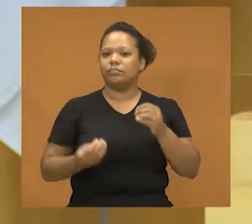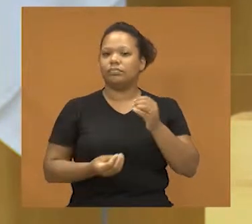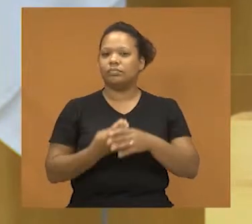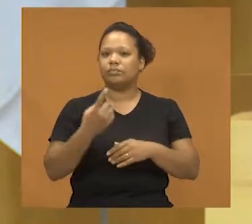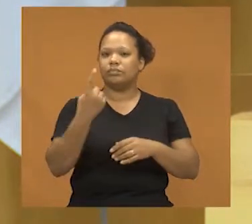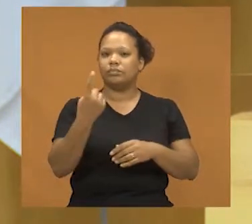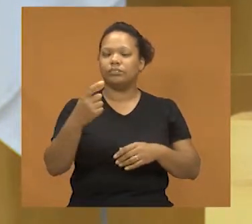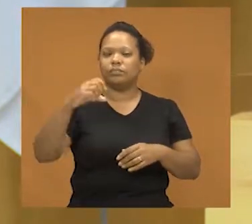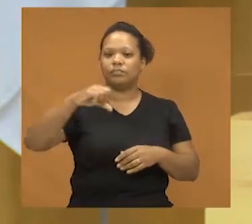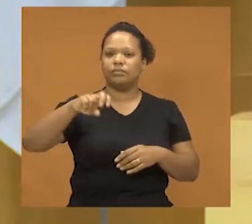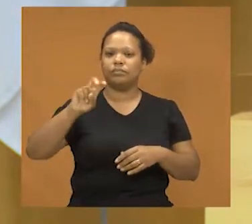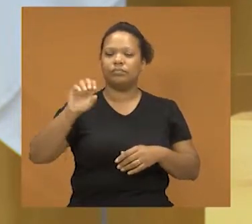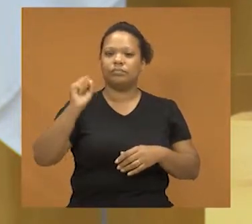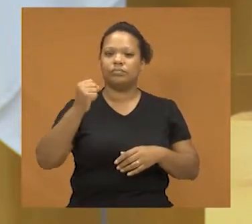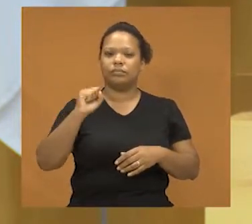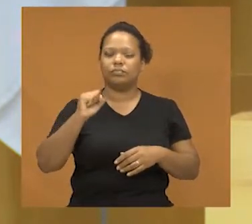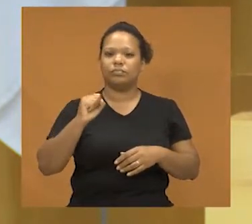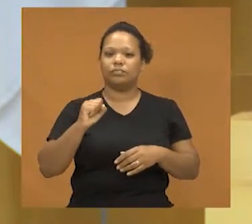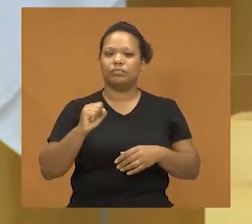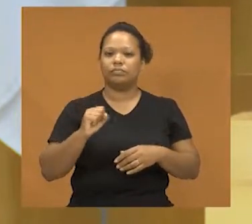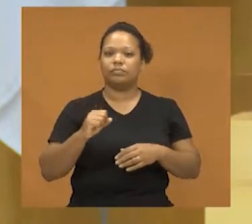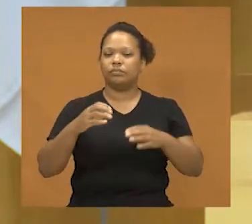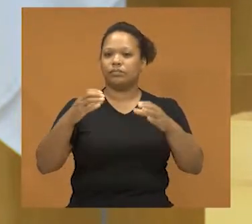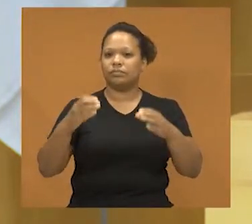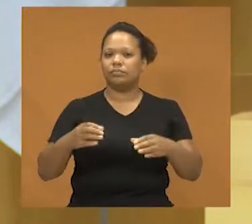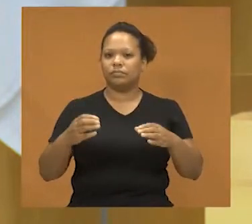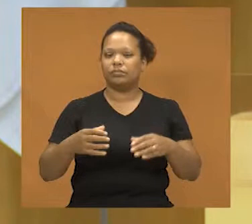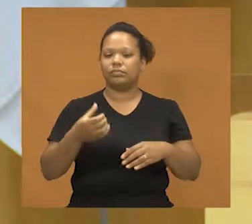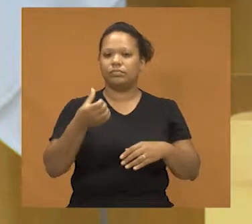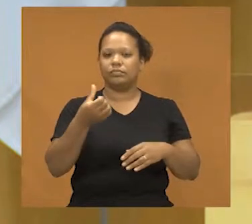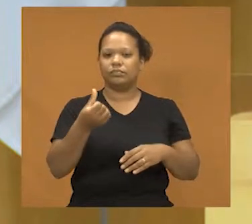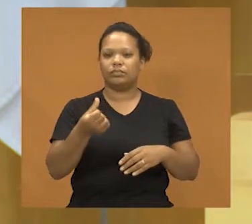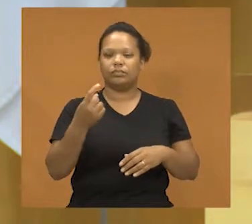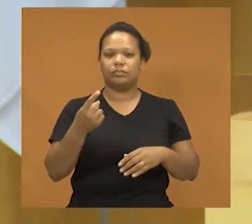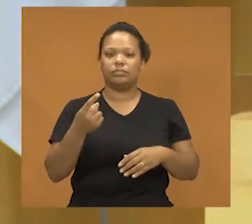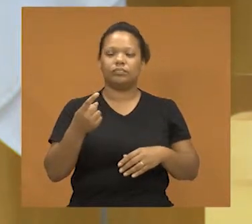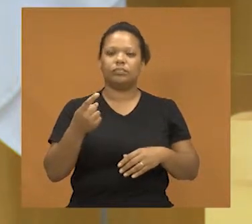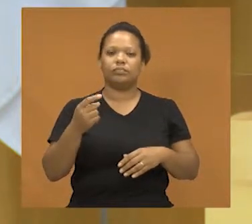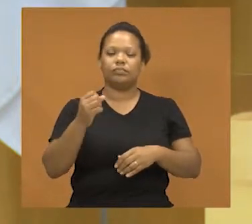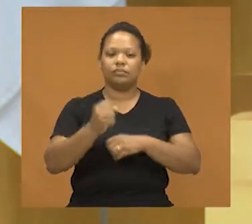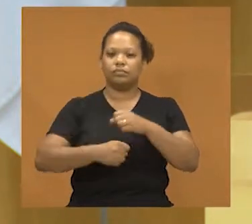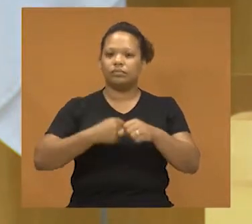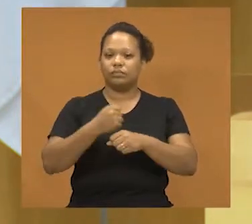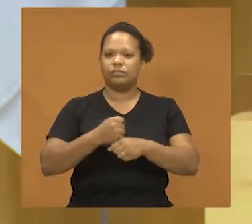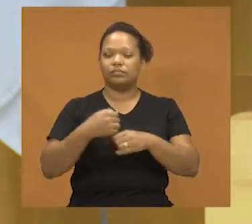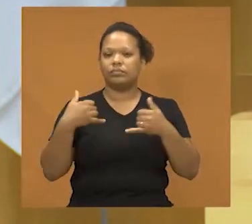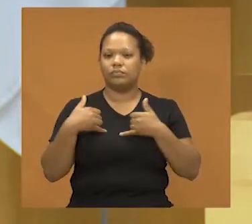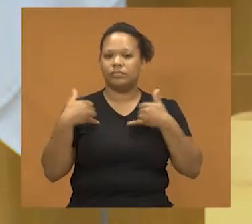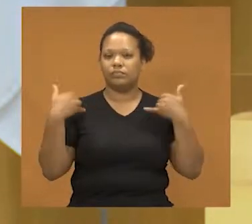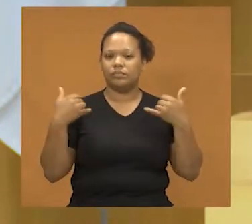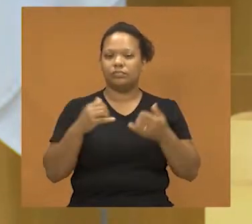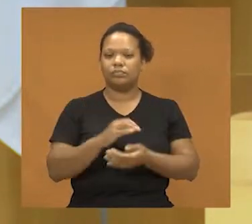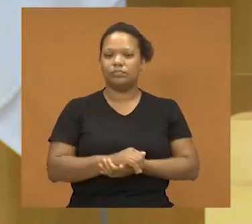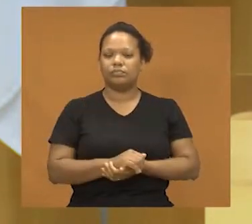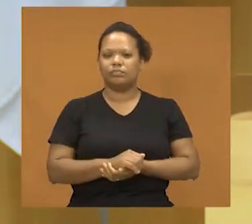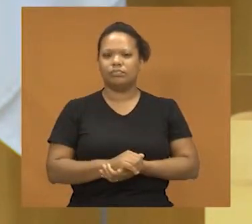em 1958, portanto é um bairro com 61 anos de idade, tá? E mesmo assim